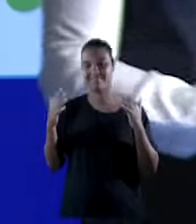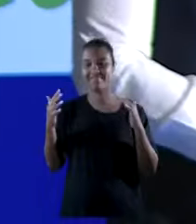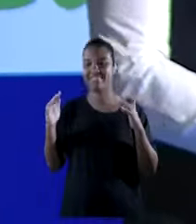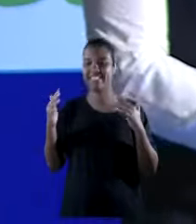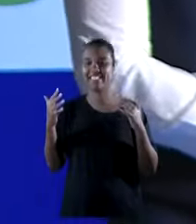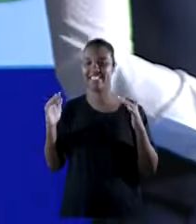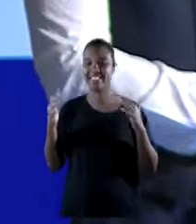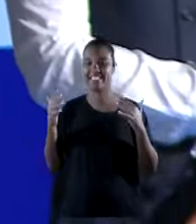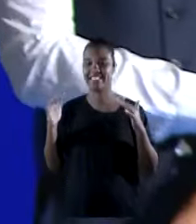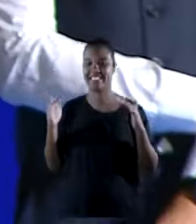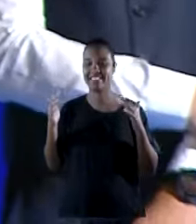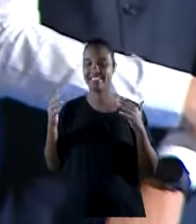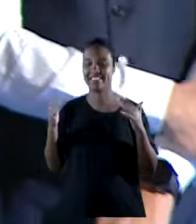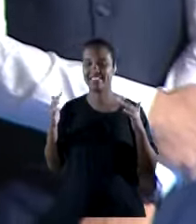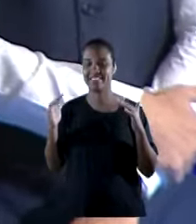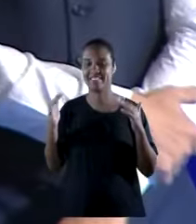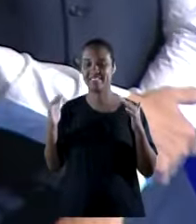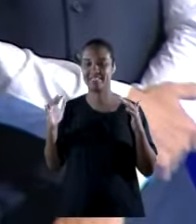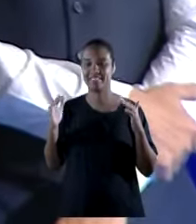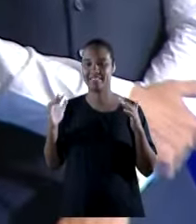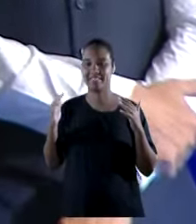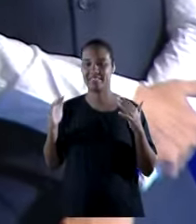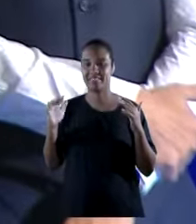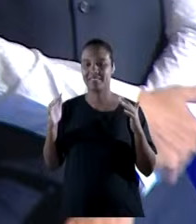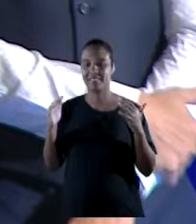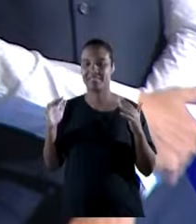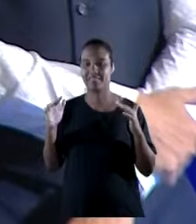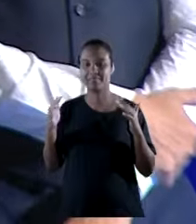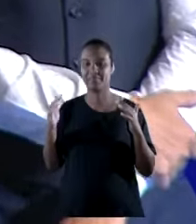Deixa eu devolver aqui o microfone.